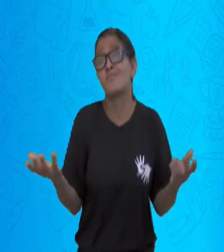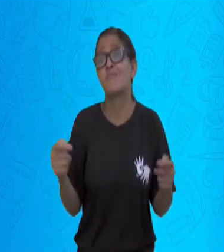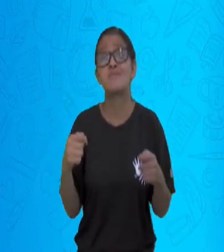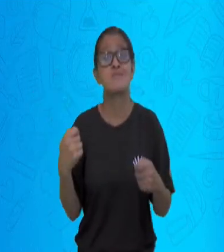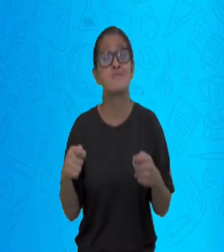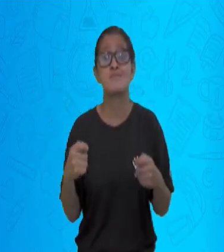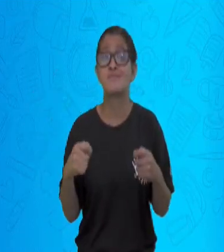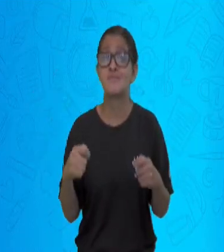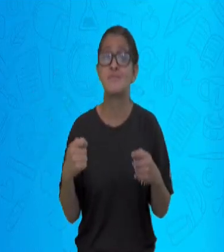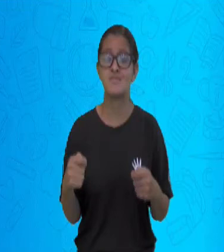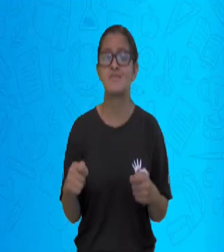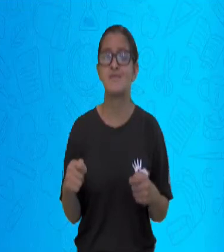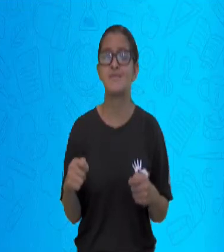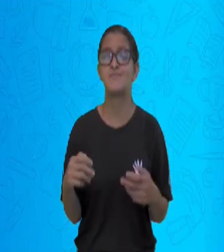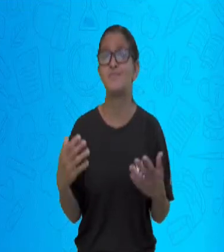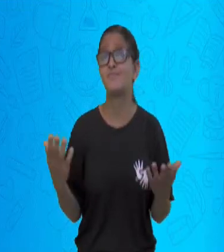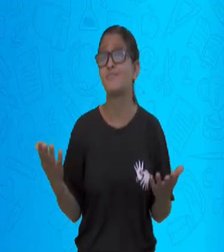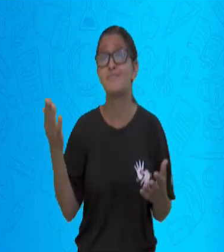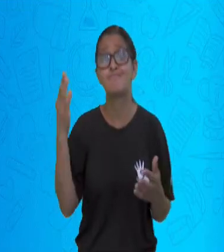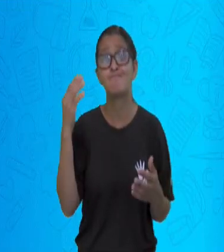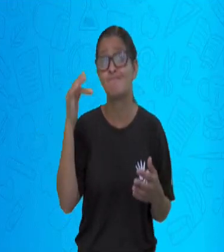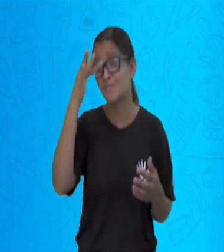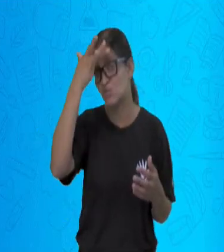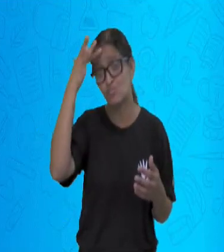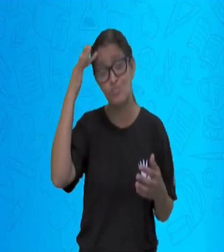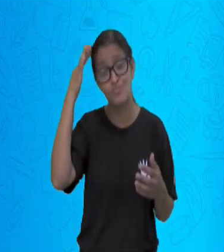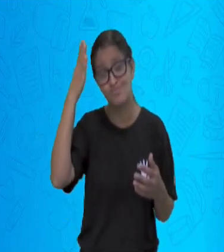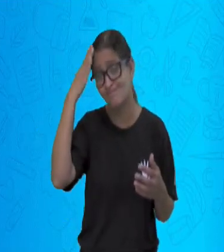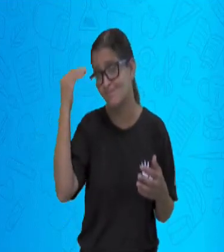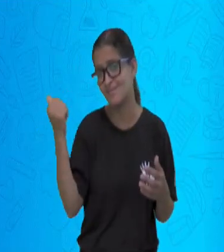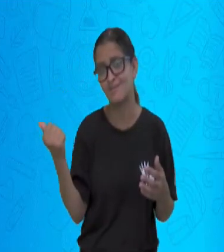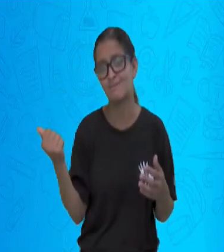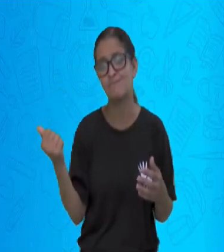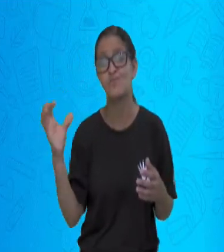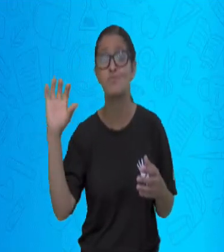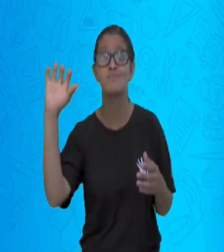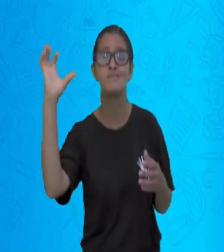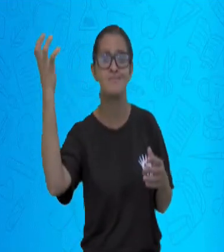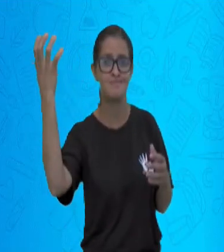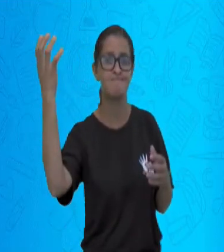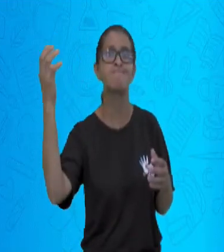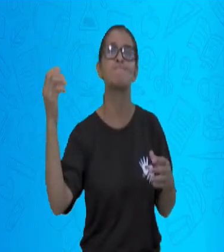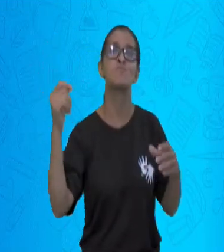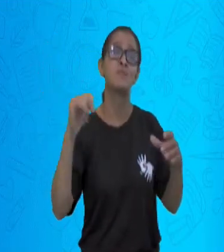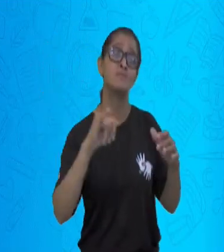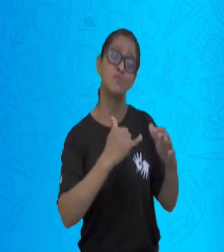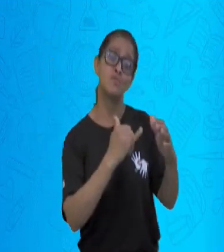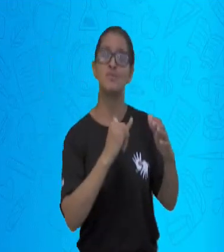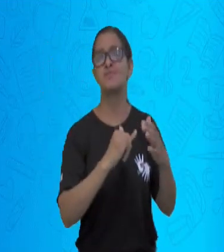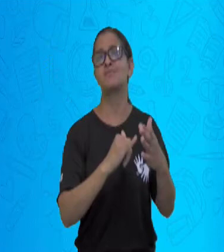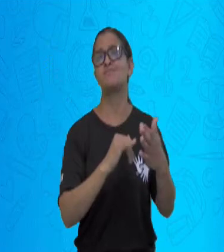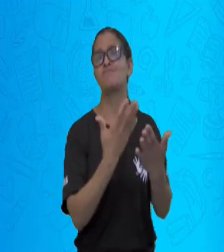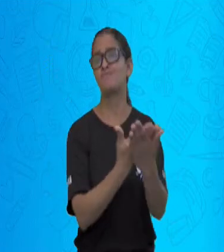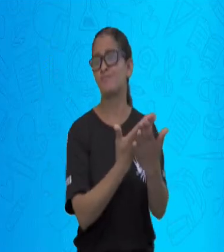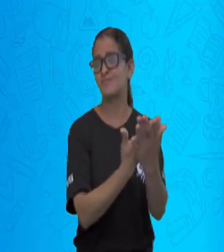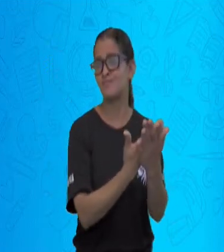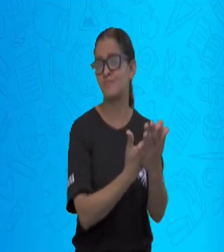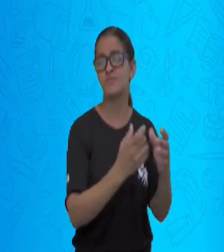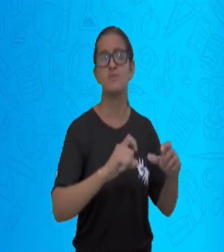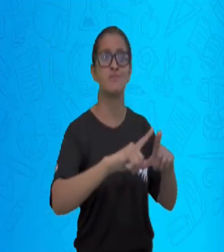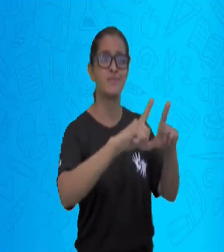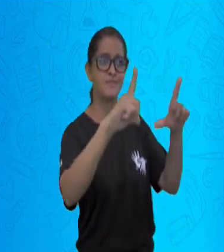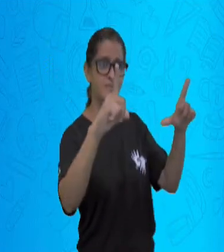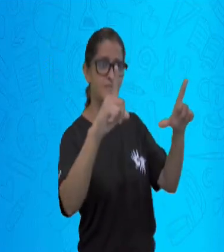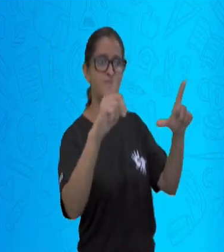uma escola pública hoje viesse a uma rede de TV para passar uma aula. Então, a rede